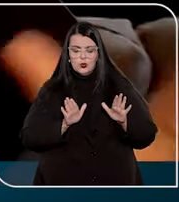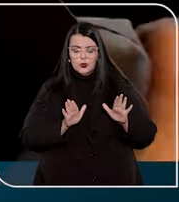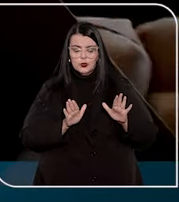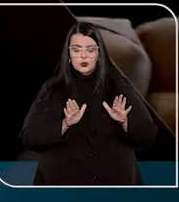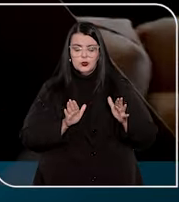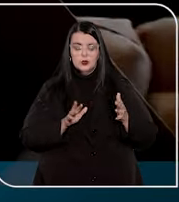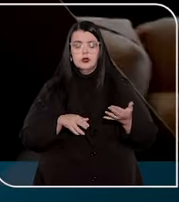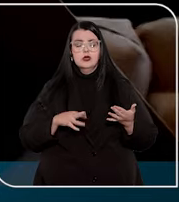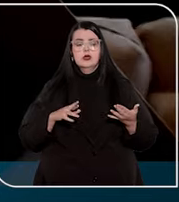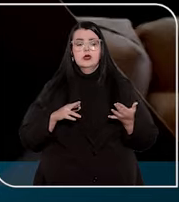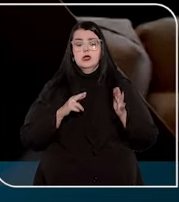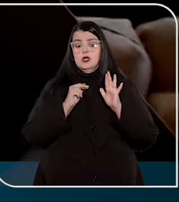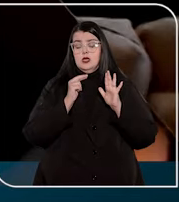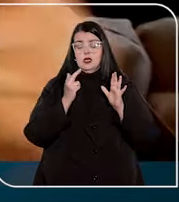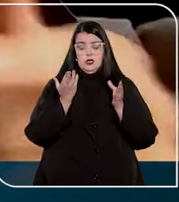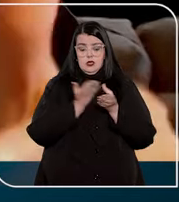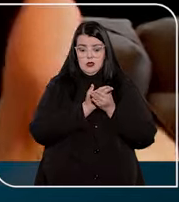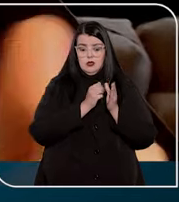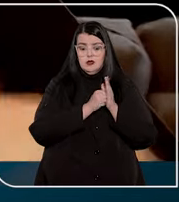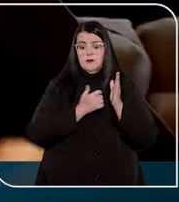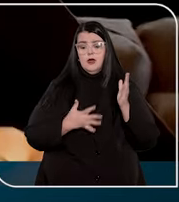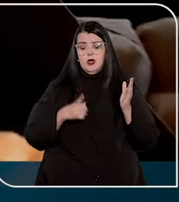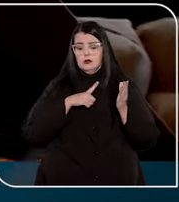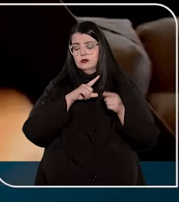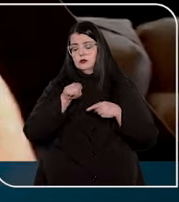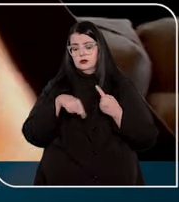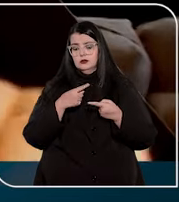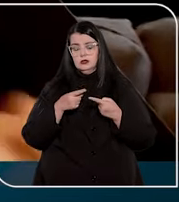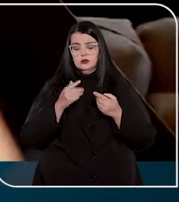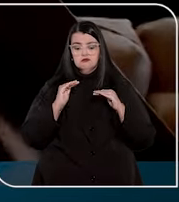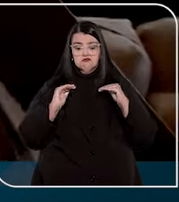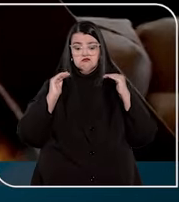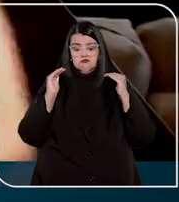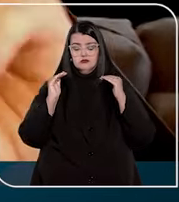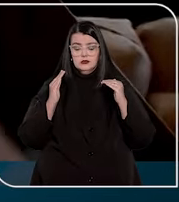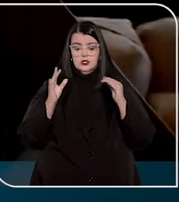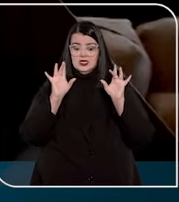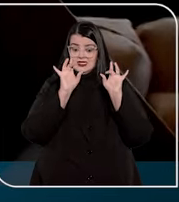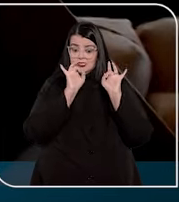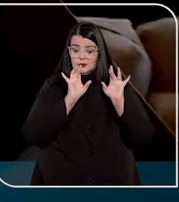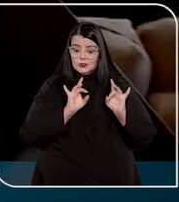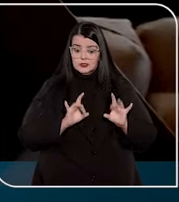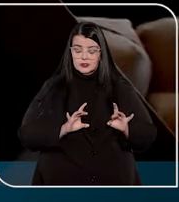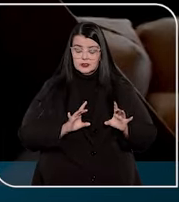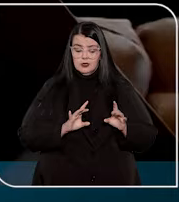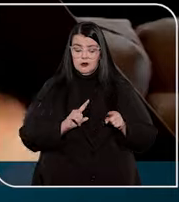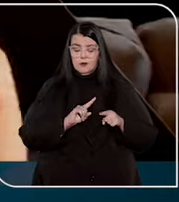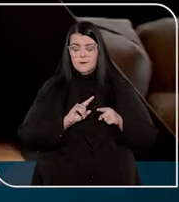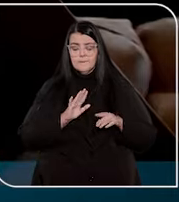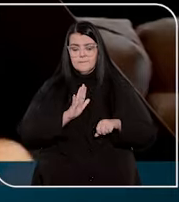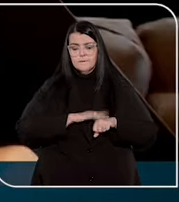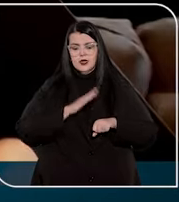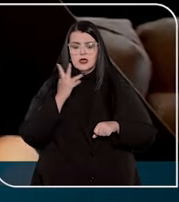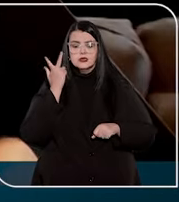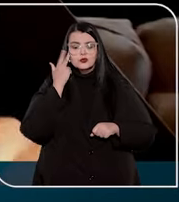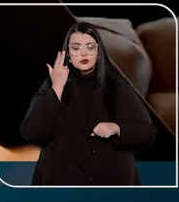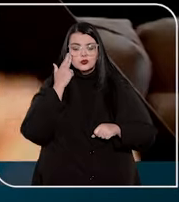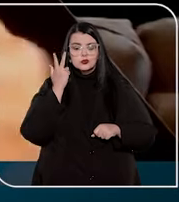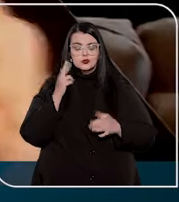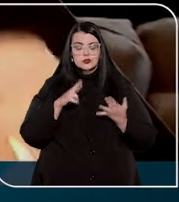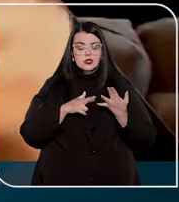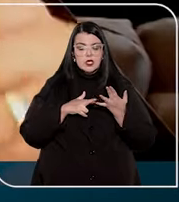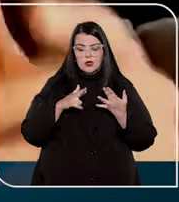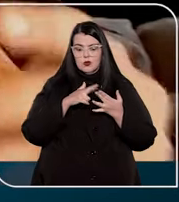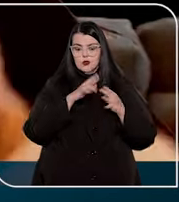de pré-questionamento. Isso é muito difícil, principalmente no extraordinário. No especial, é um pouquinho mais comum, porque o recurso